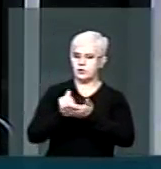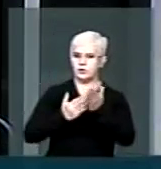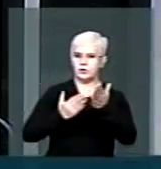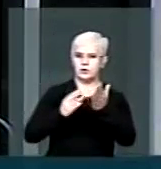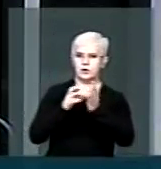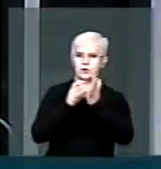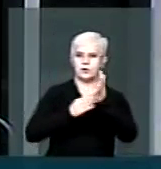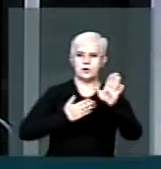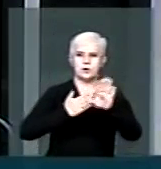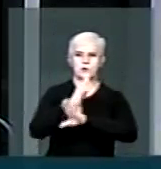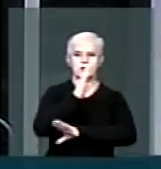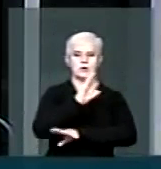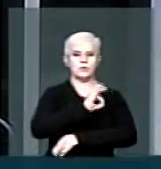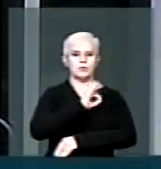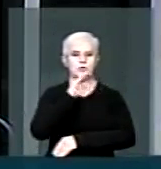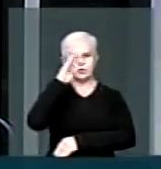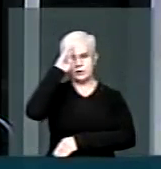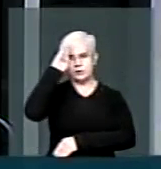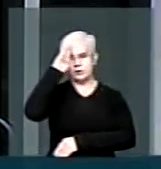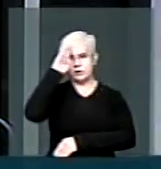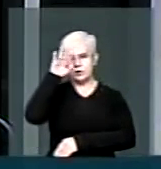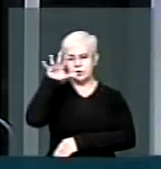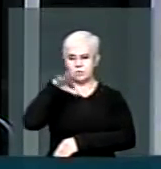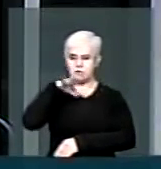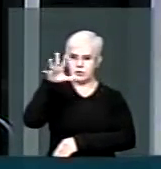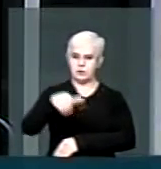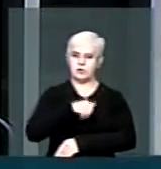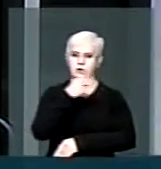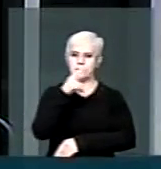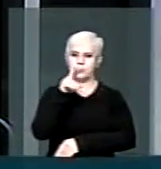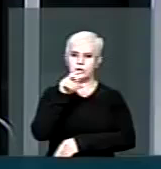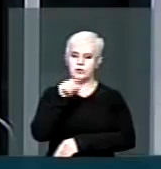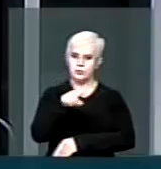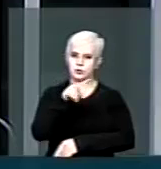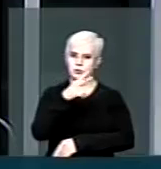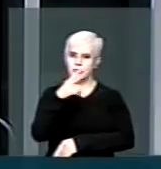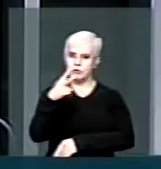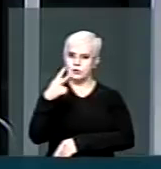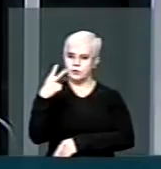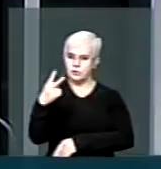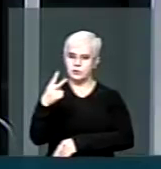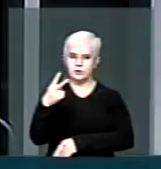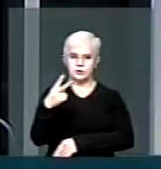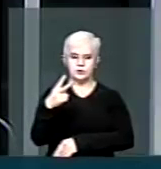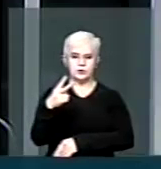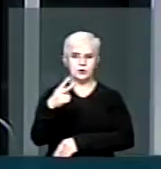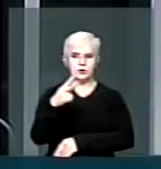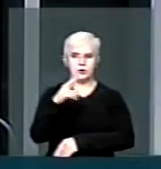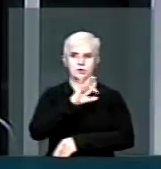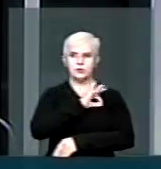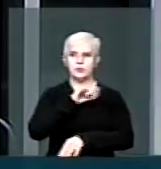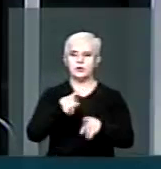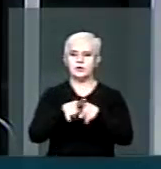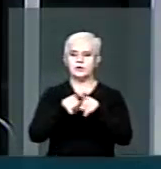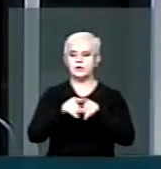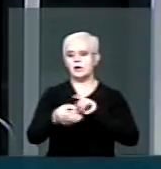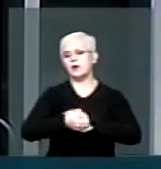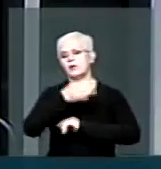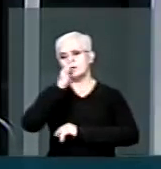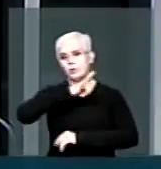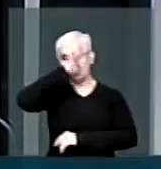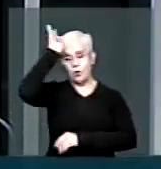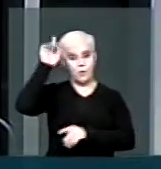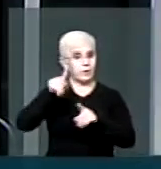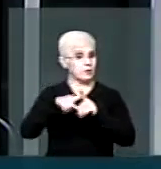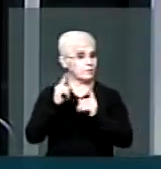aprovados no concurso público da Polícia Militar. São 2.222 policiais e 409 bombeiros. Porém, mesmo com essa